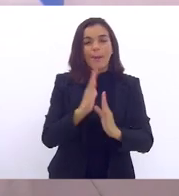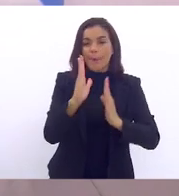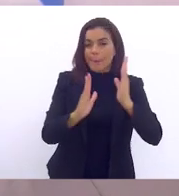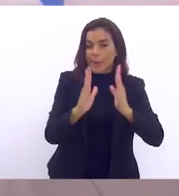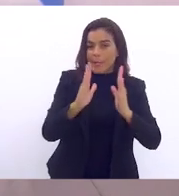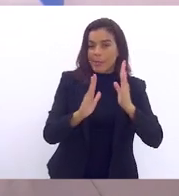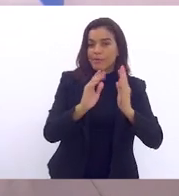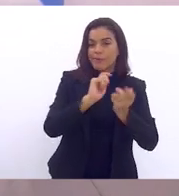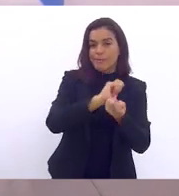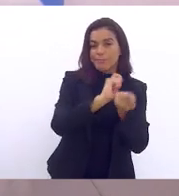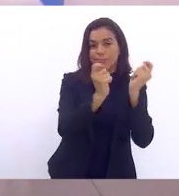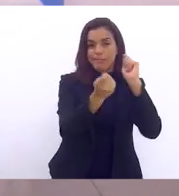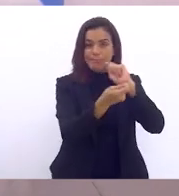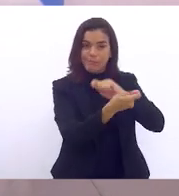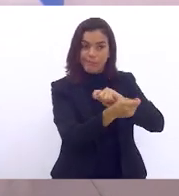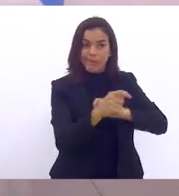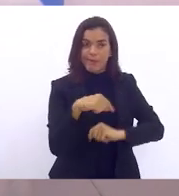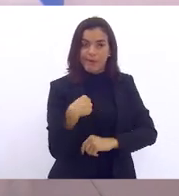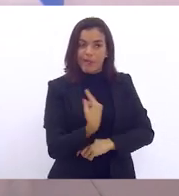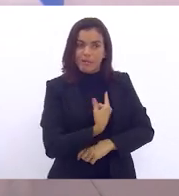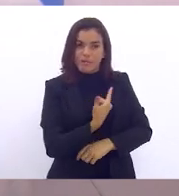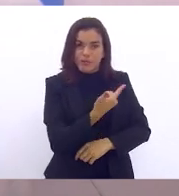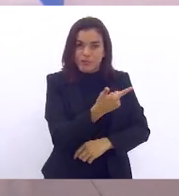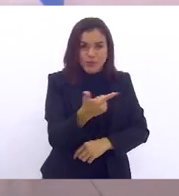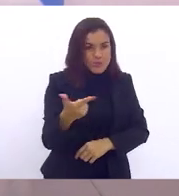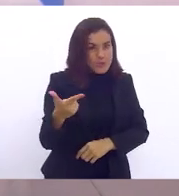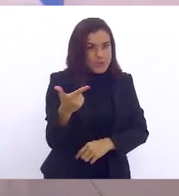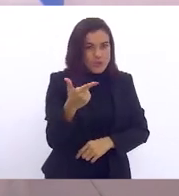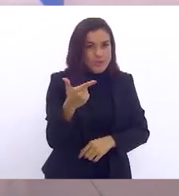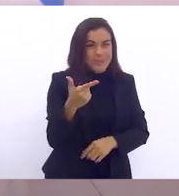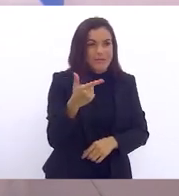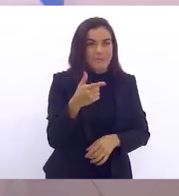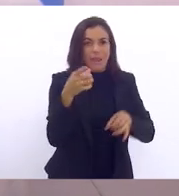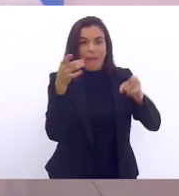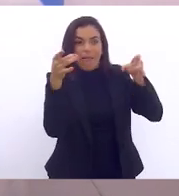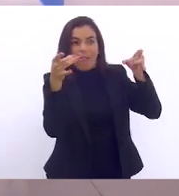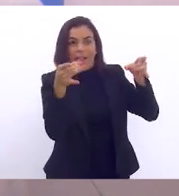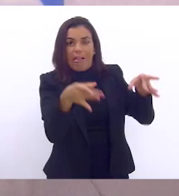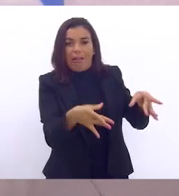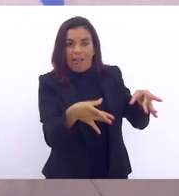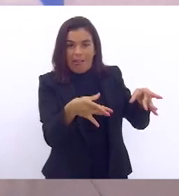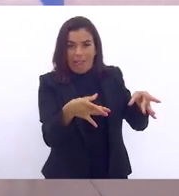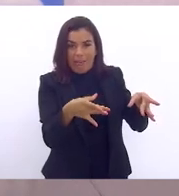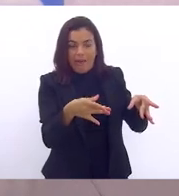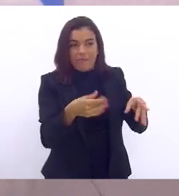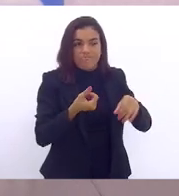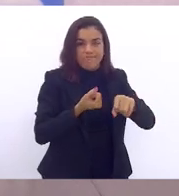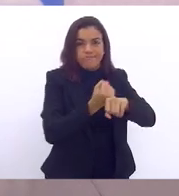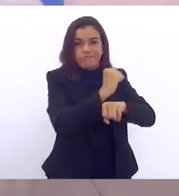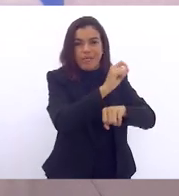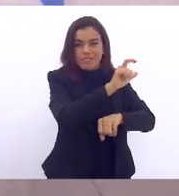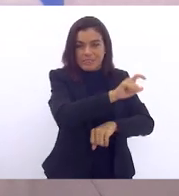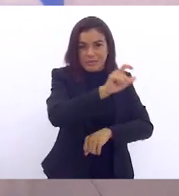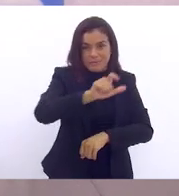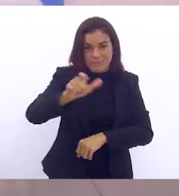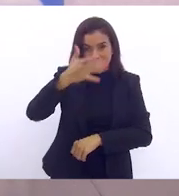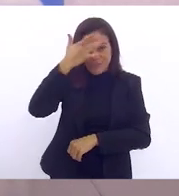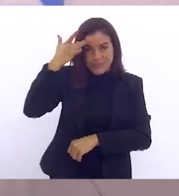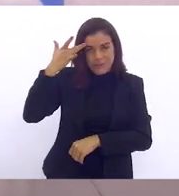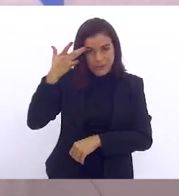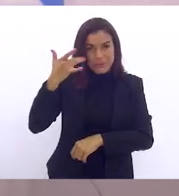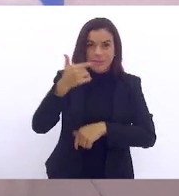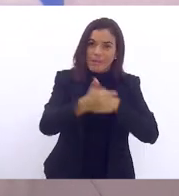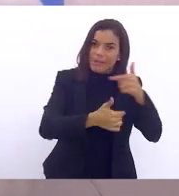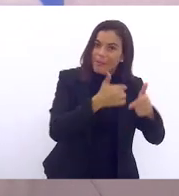de adaptação que a gente não está aqui para tirar o corpo fora das pessoas que estão fazendo parte desse processo mas claro